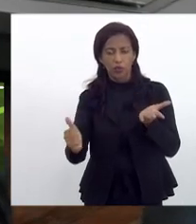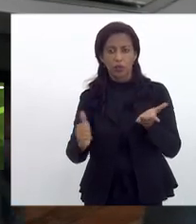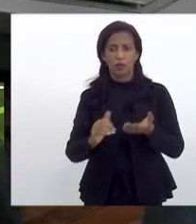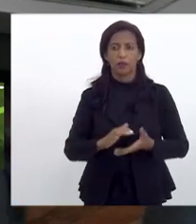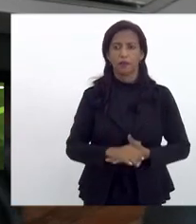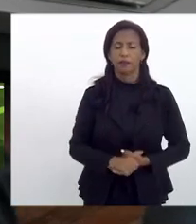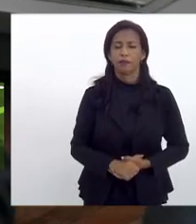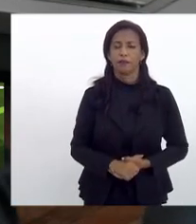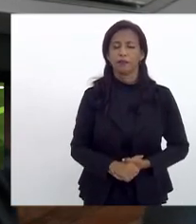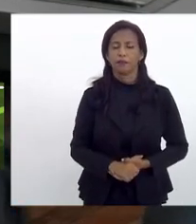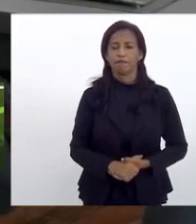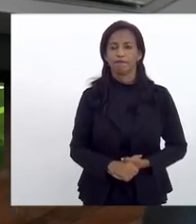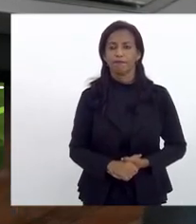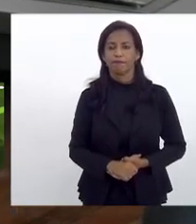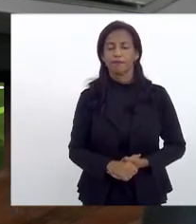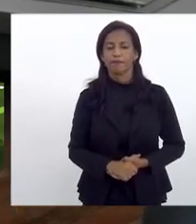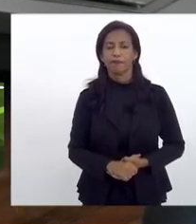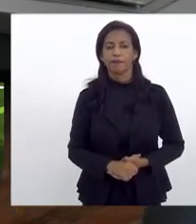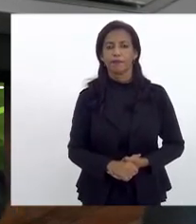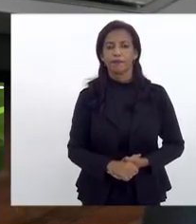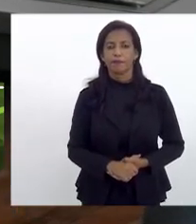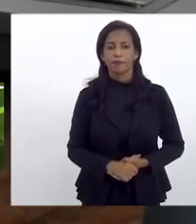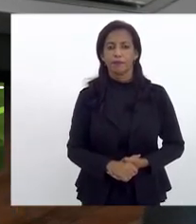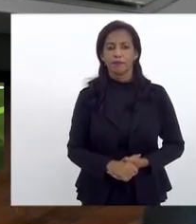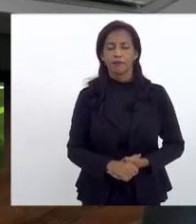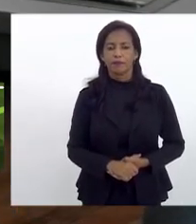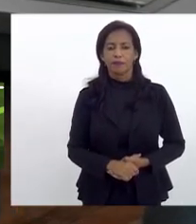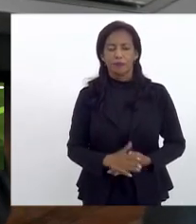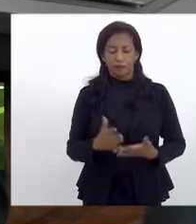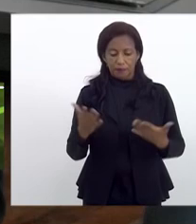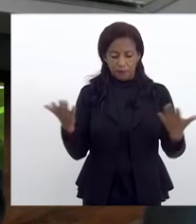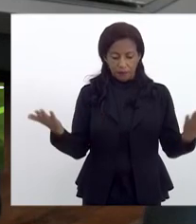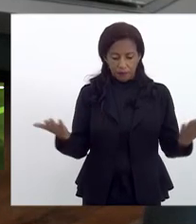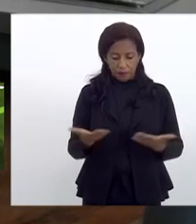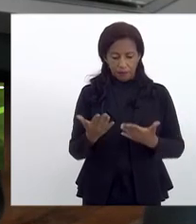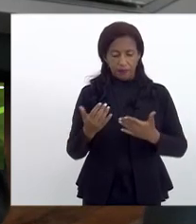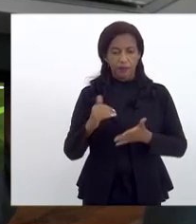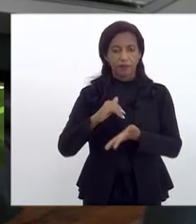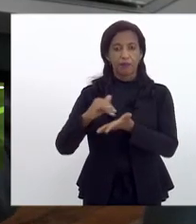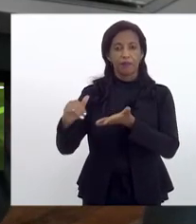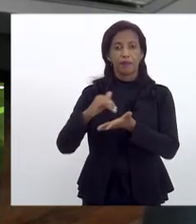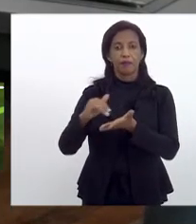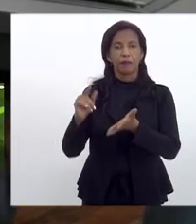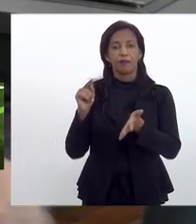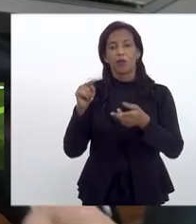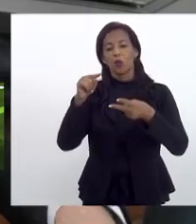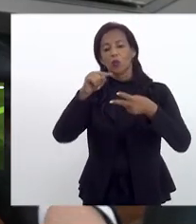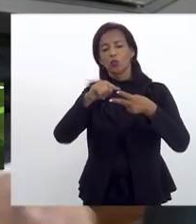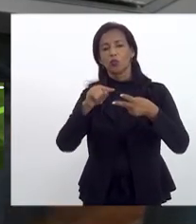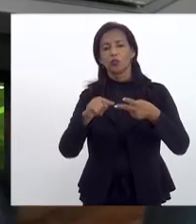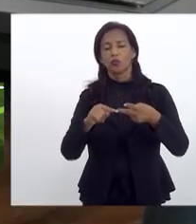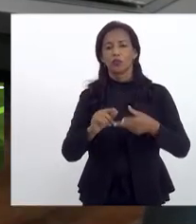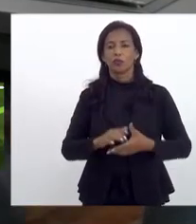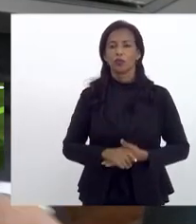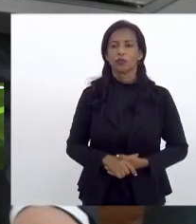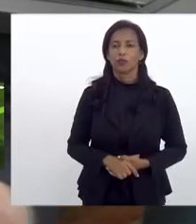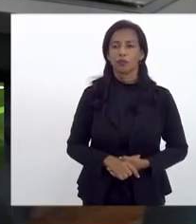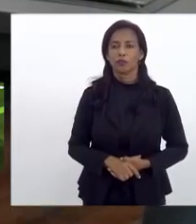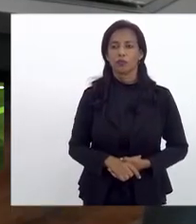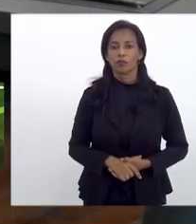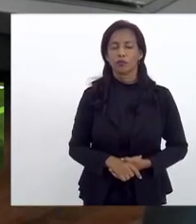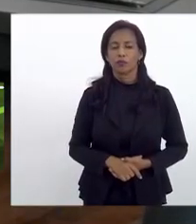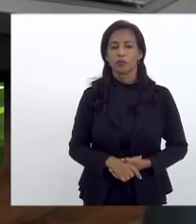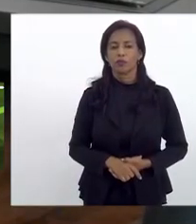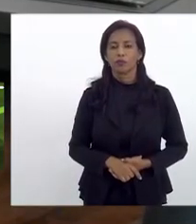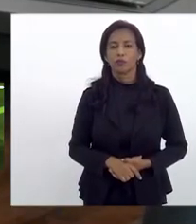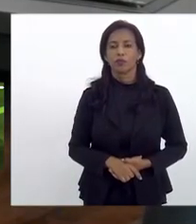87 Isso dito Eu queria abordar Secretário Nelson Rocha Dois pontos Viu André